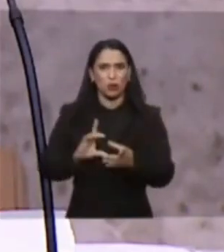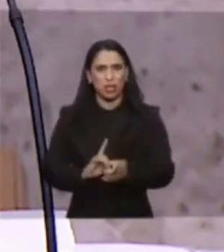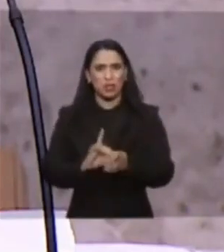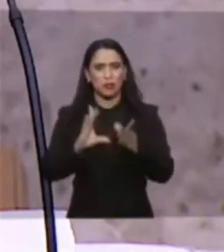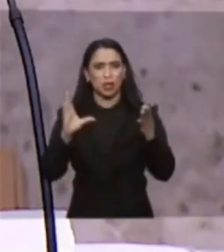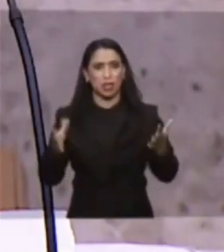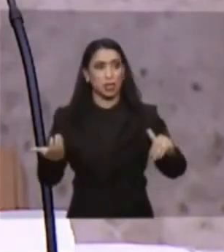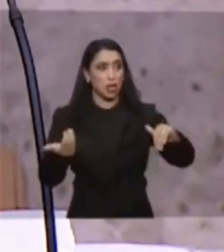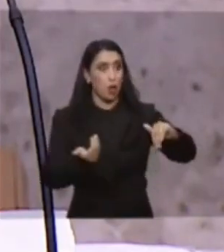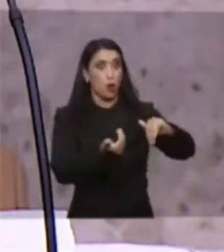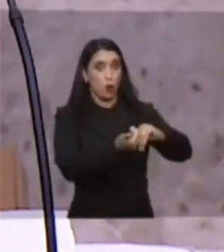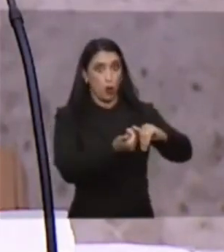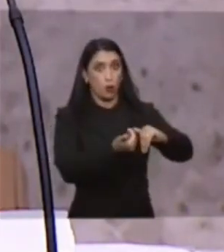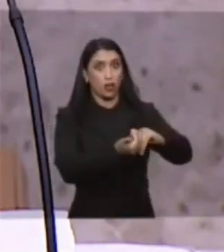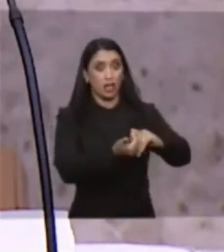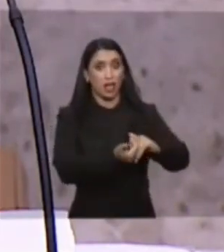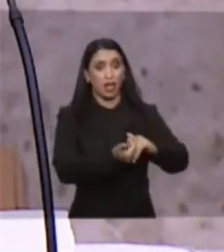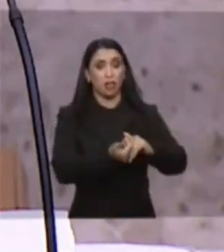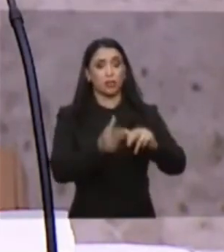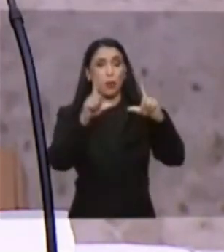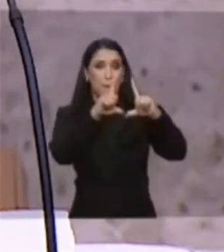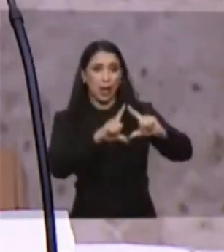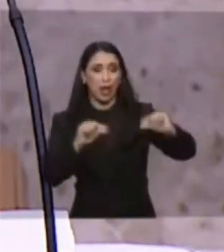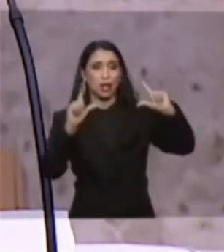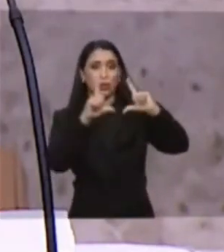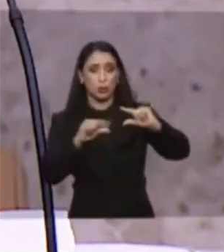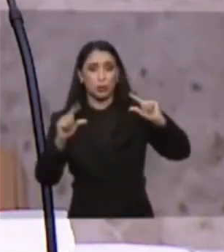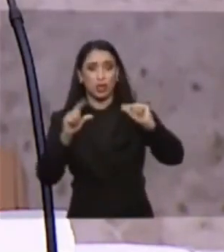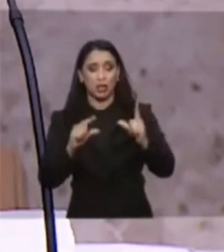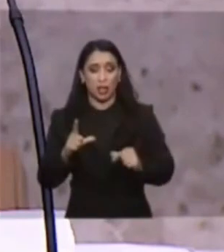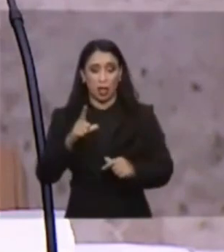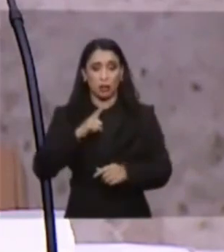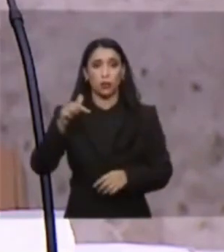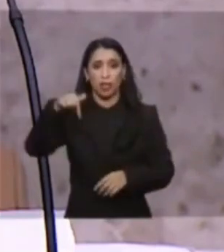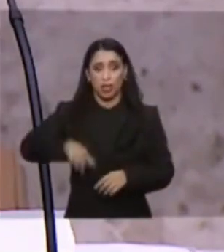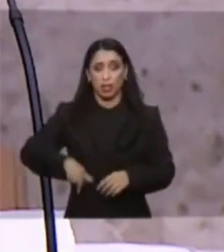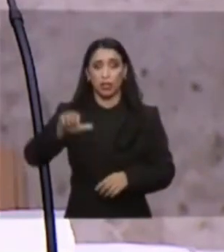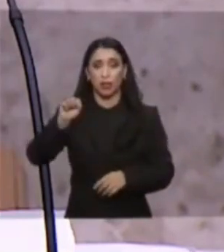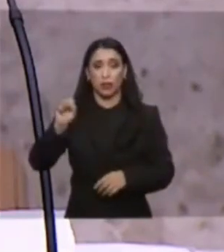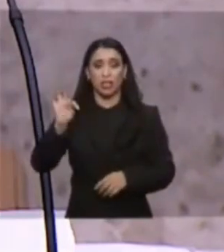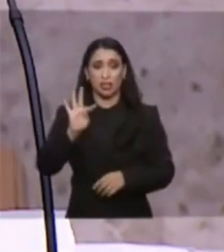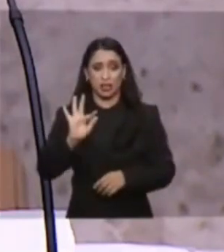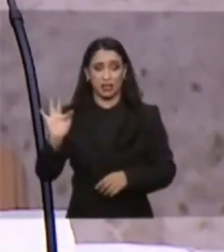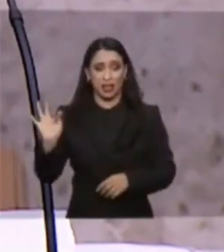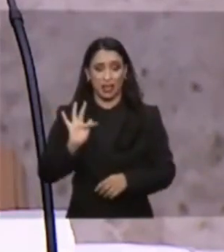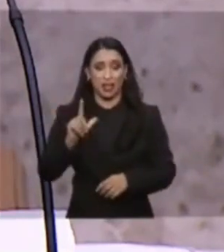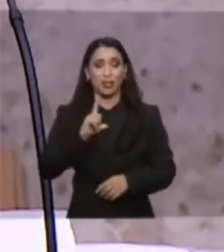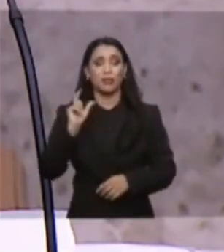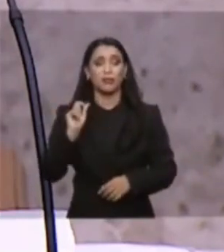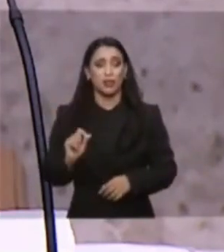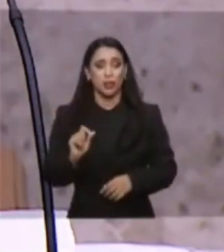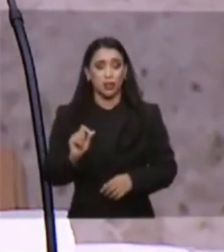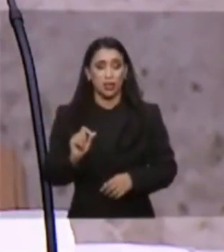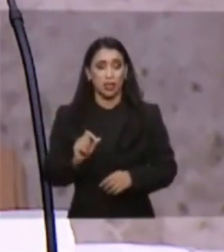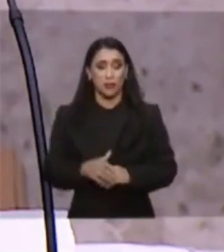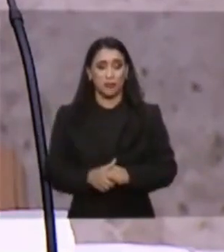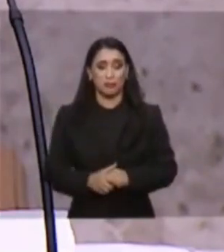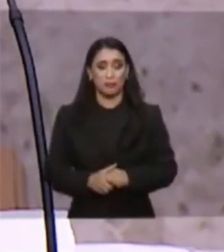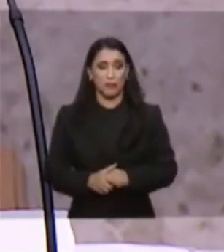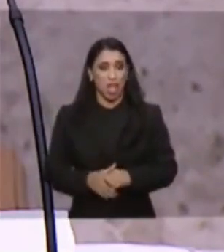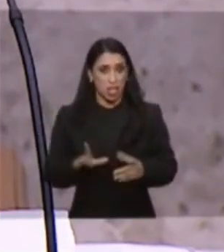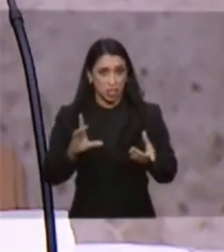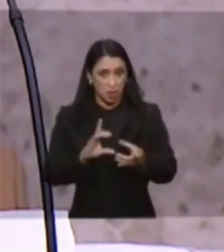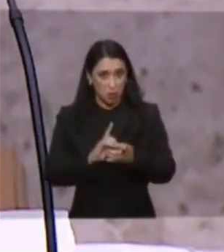o Congresso Nacional, o Palácio do Planalto e esta Suprema Corte, longe de enfraquecer a